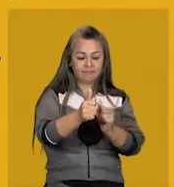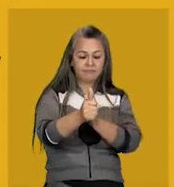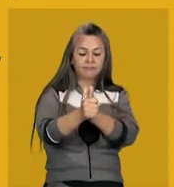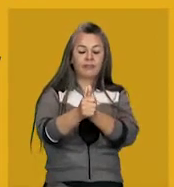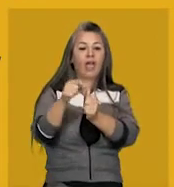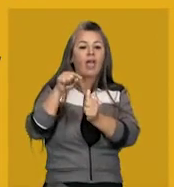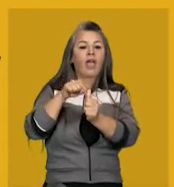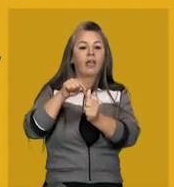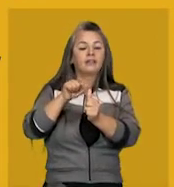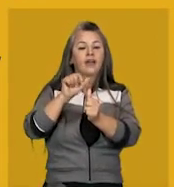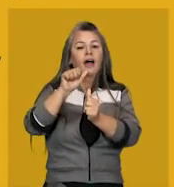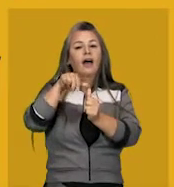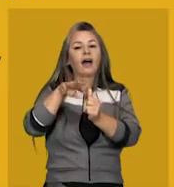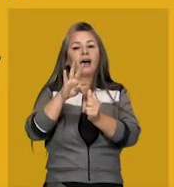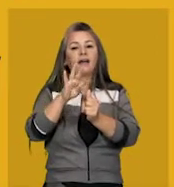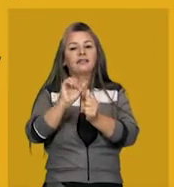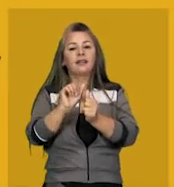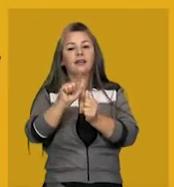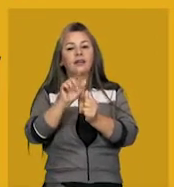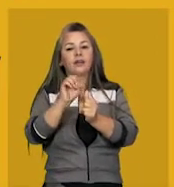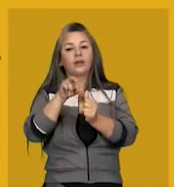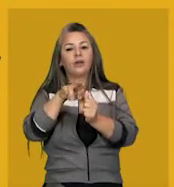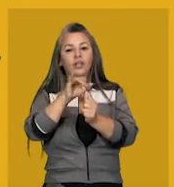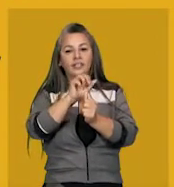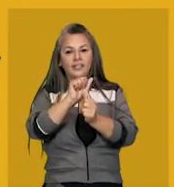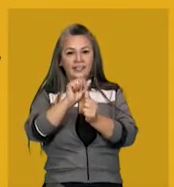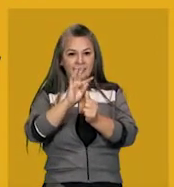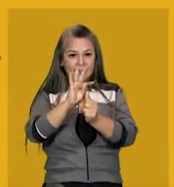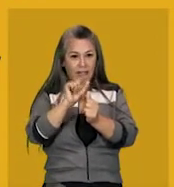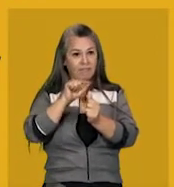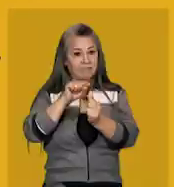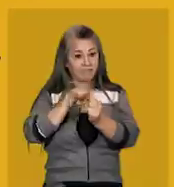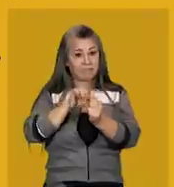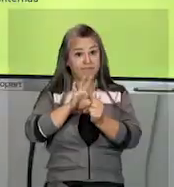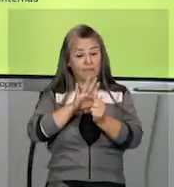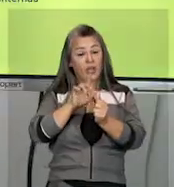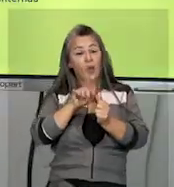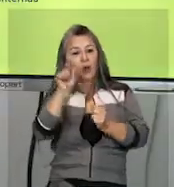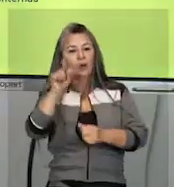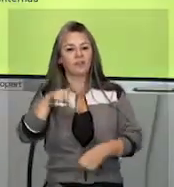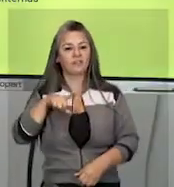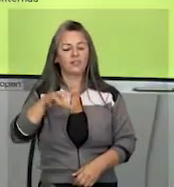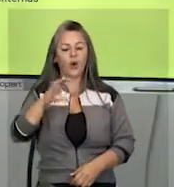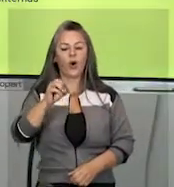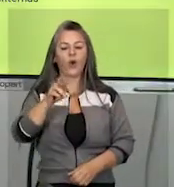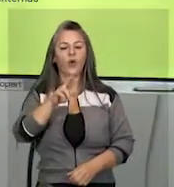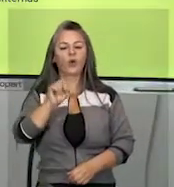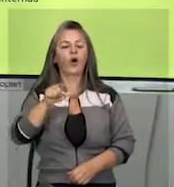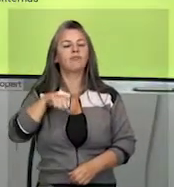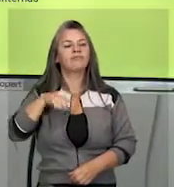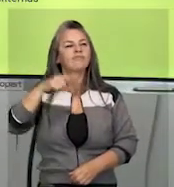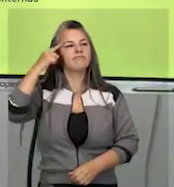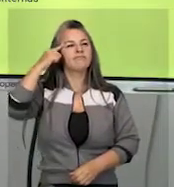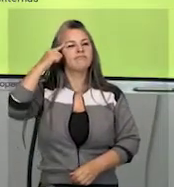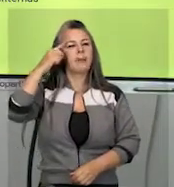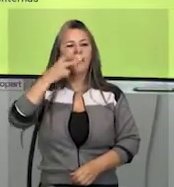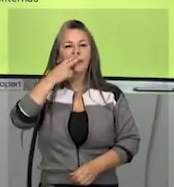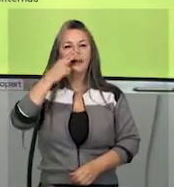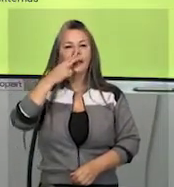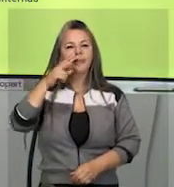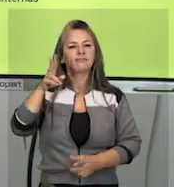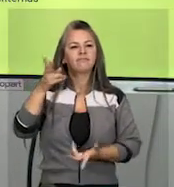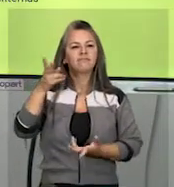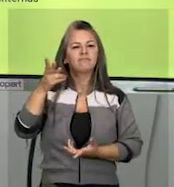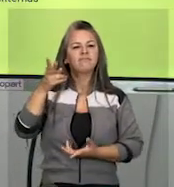drama, teatral, o coro ele é na verdade como se fosse a voz da consciência popular, né?